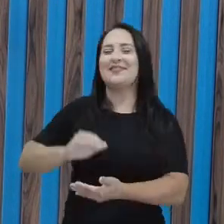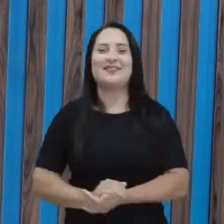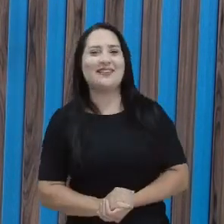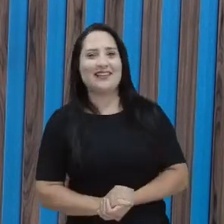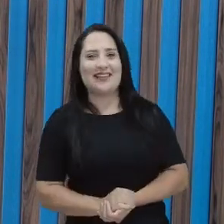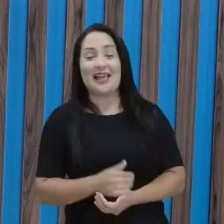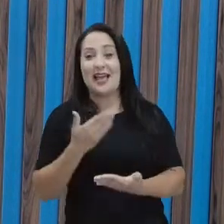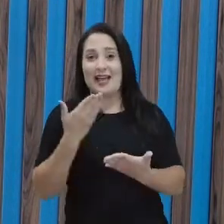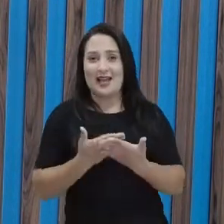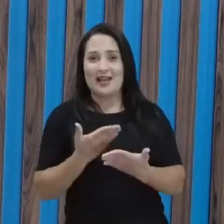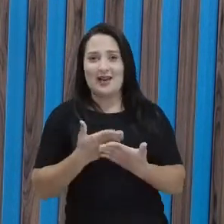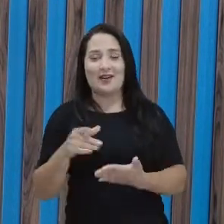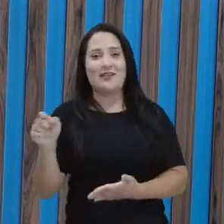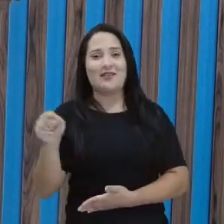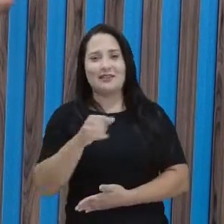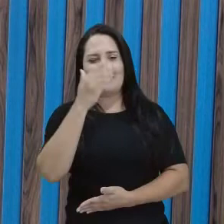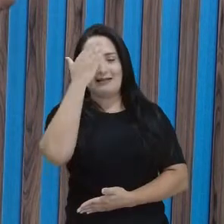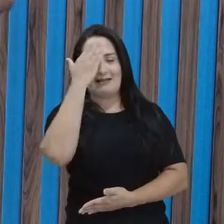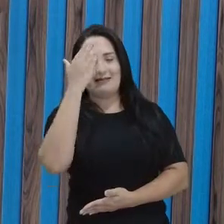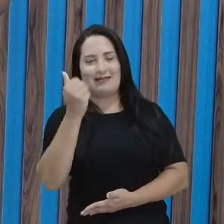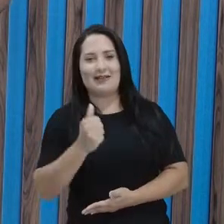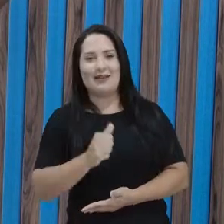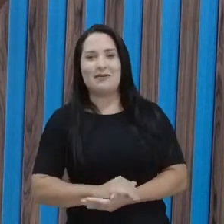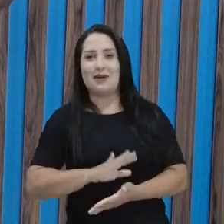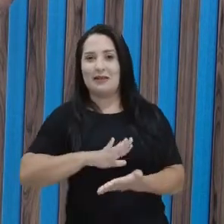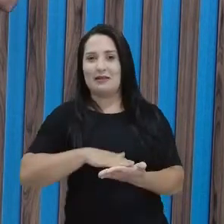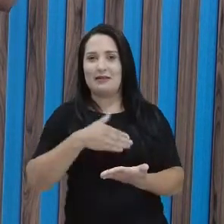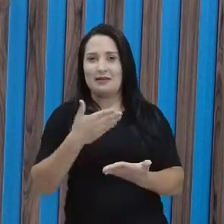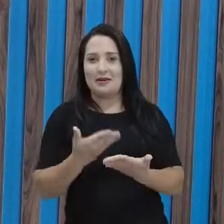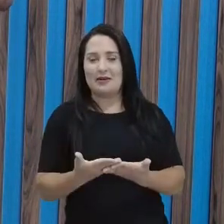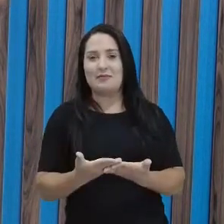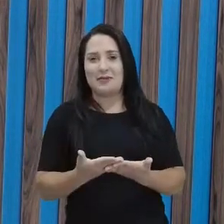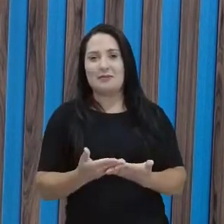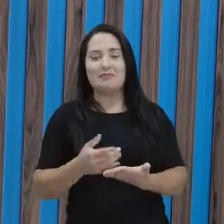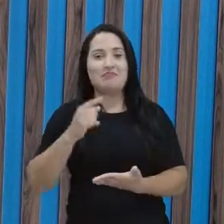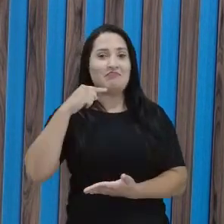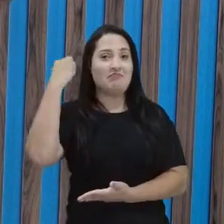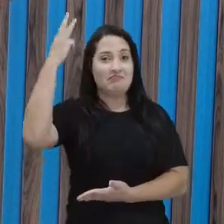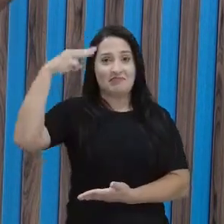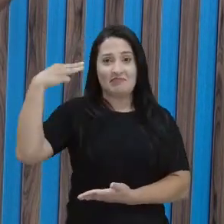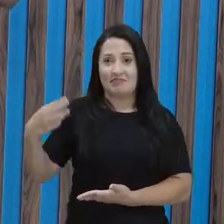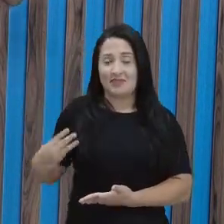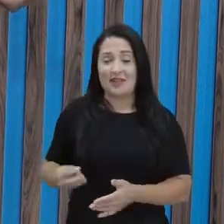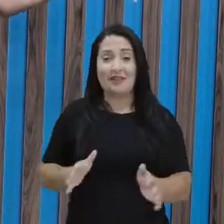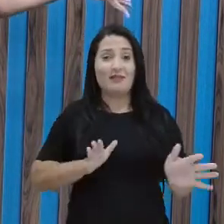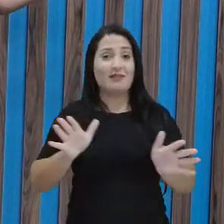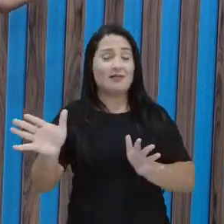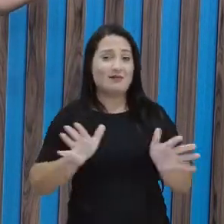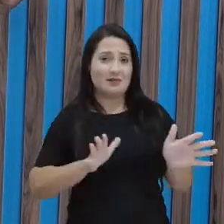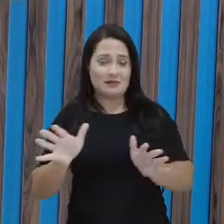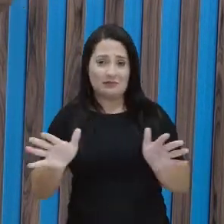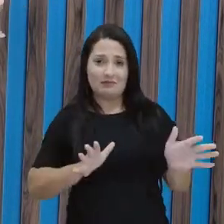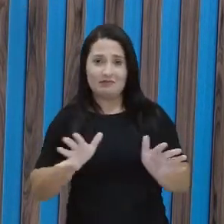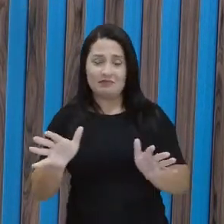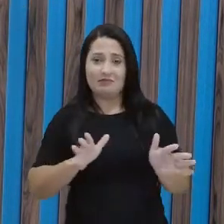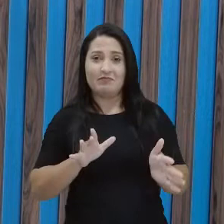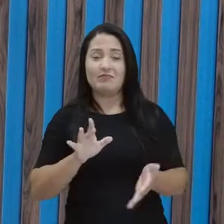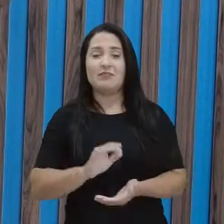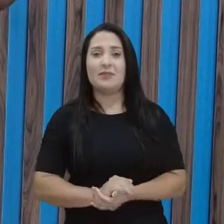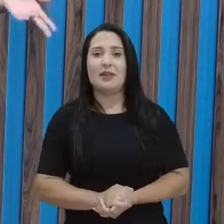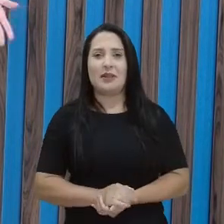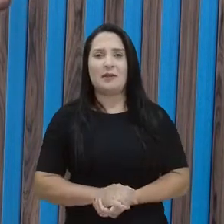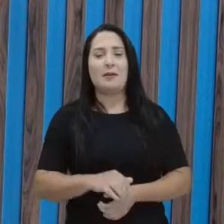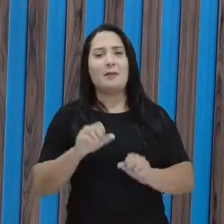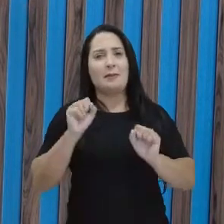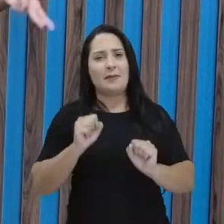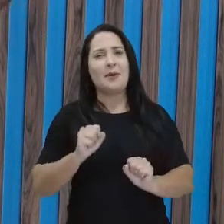Aulas essas que vocês sabem, a tradução que Mel faz as torna mais acessíveis. E elas podem ser